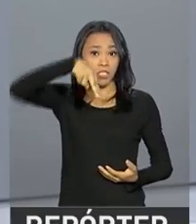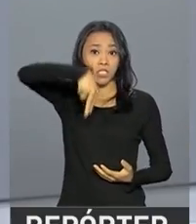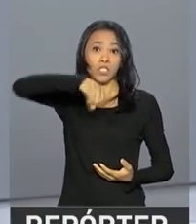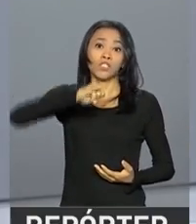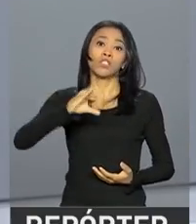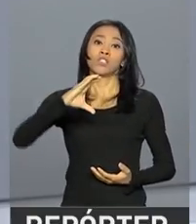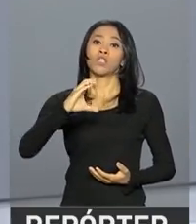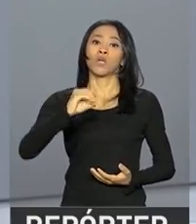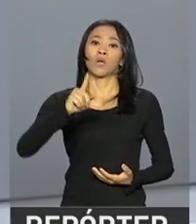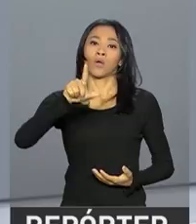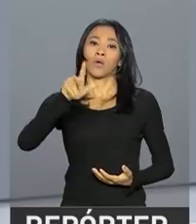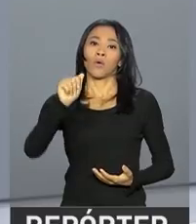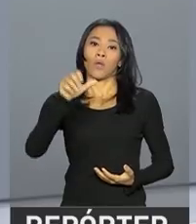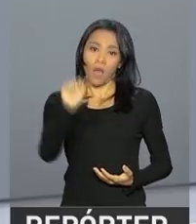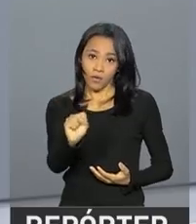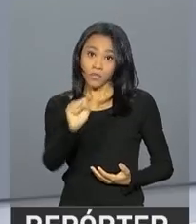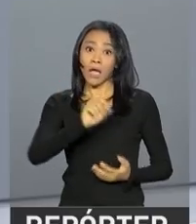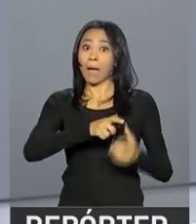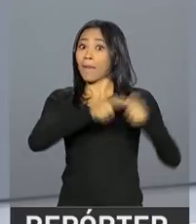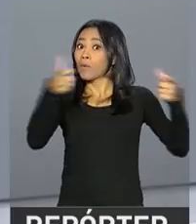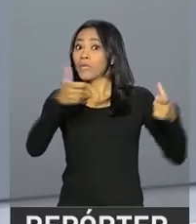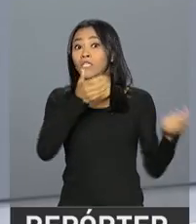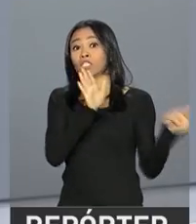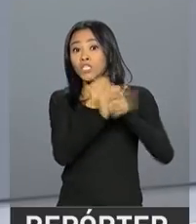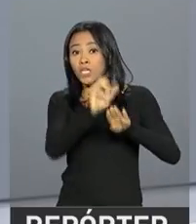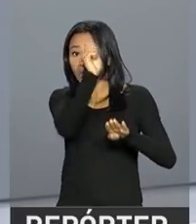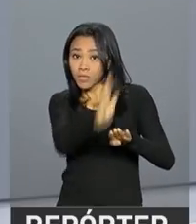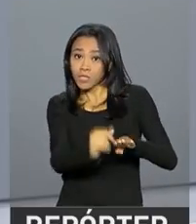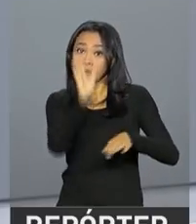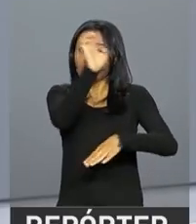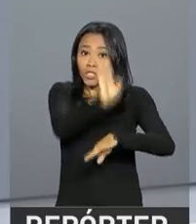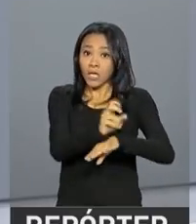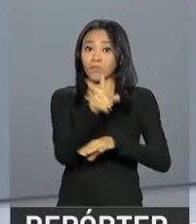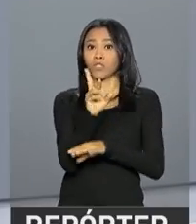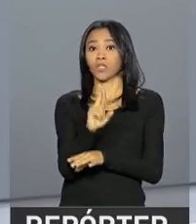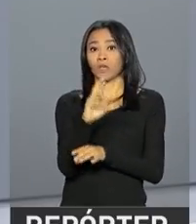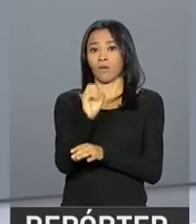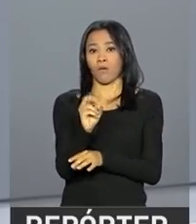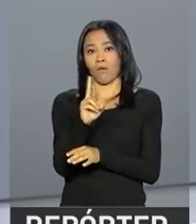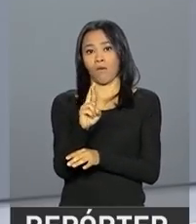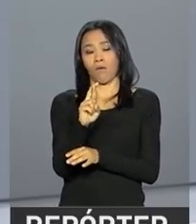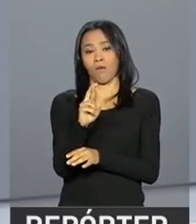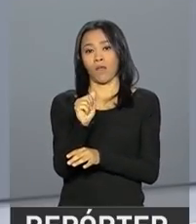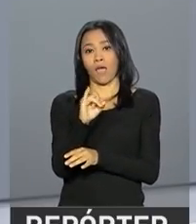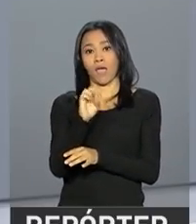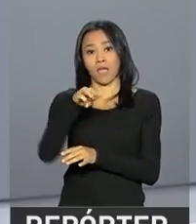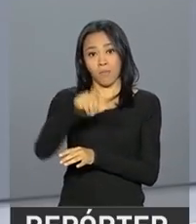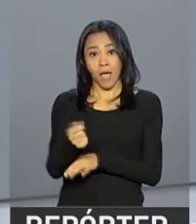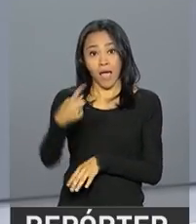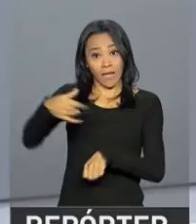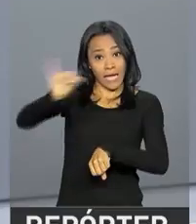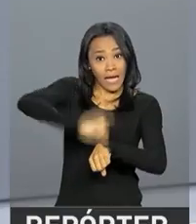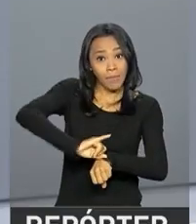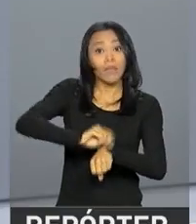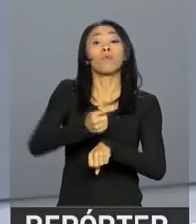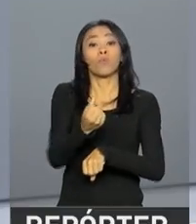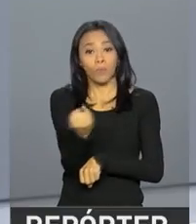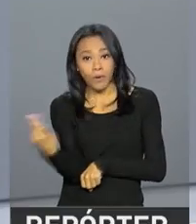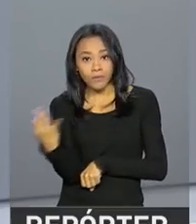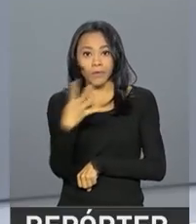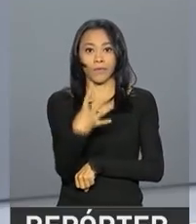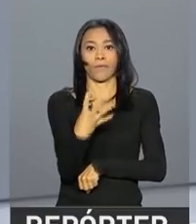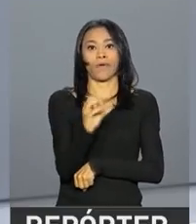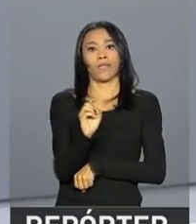deles chega ao brasil pelo estado de roraima de acordo com a prefeitura de boa vista a capital do estado já abriga 40 mil imigrantes